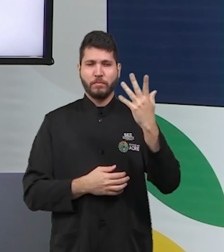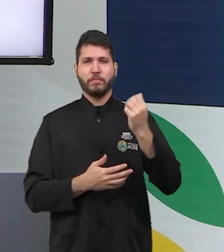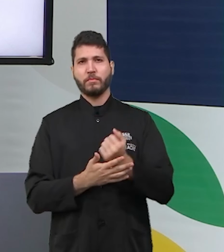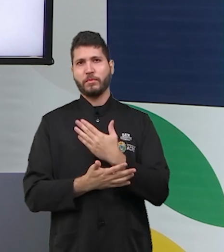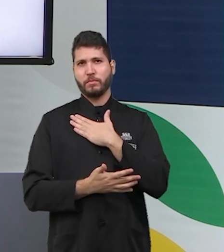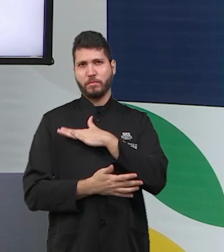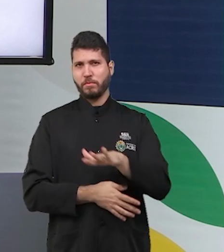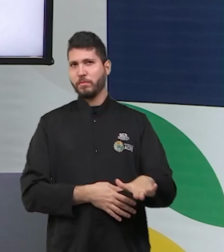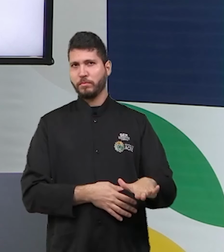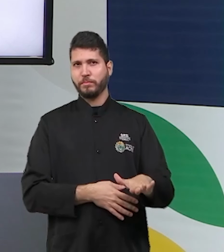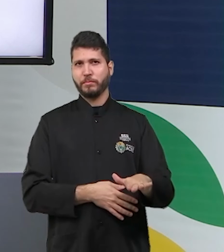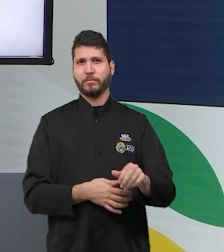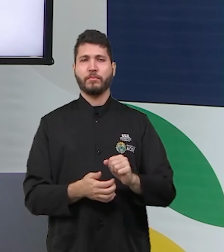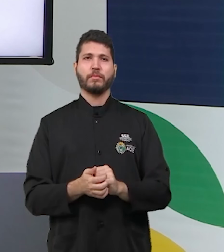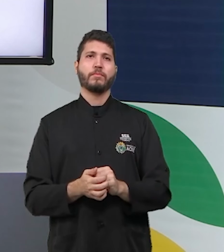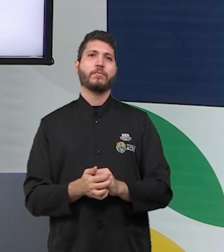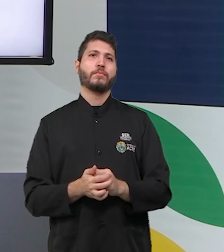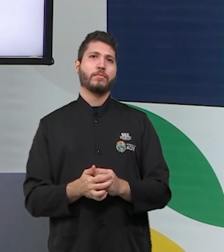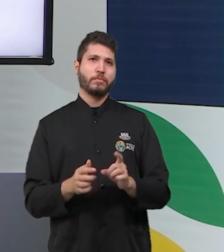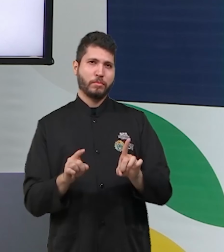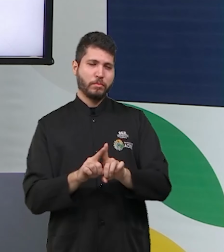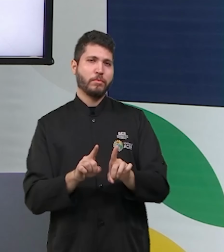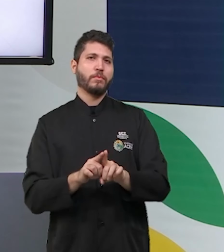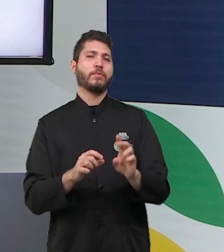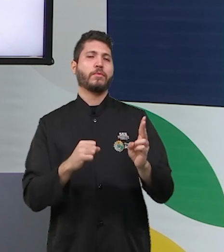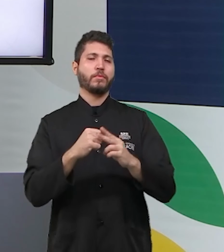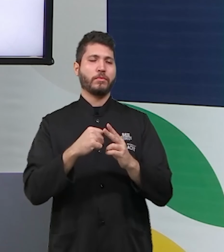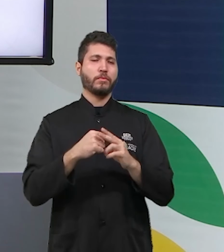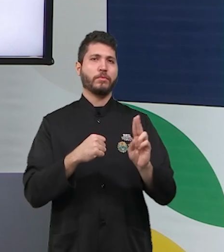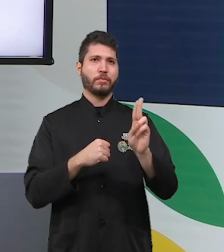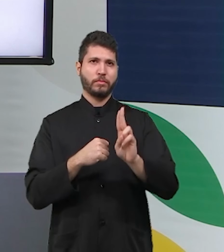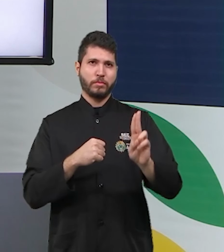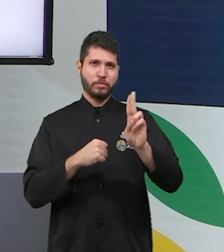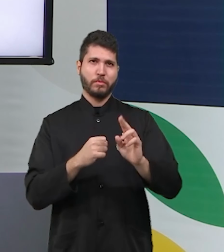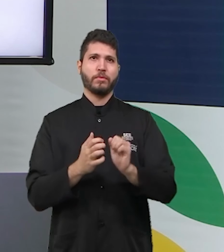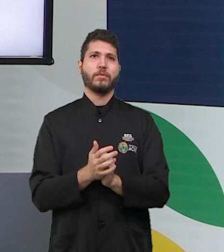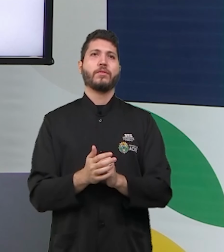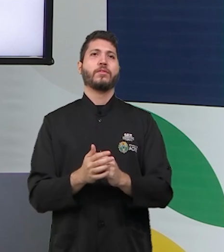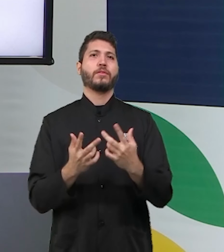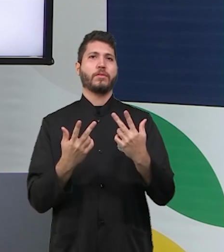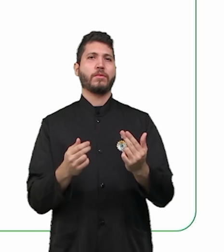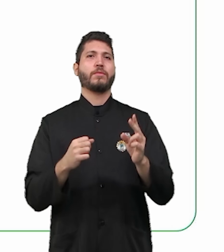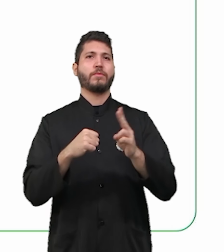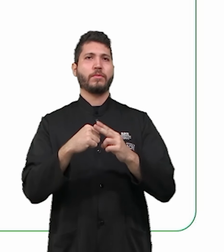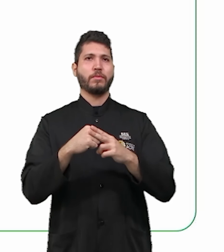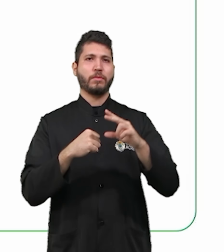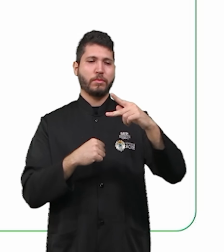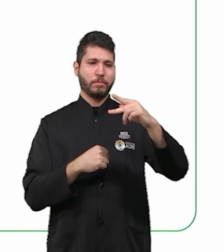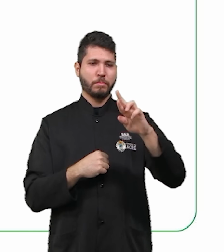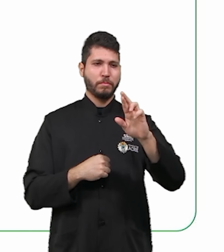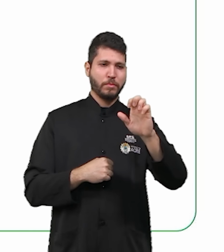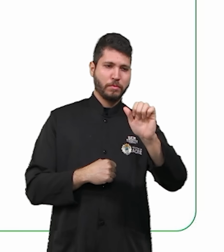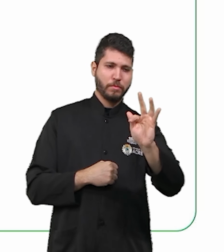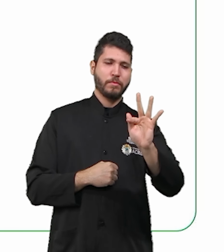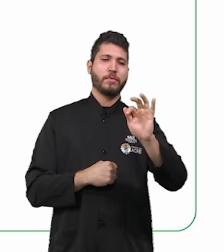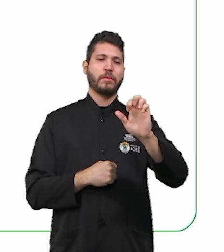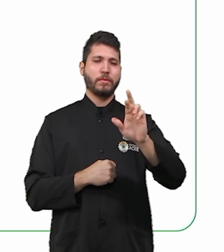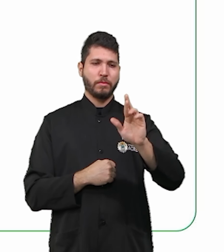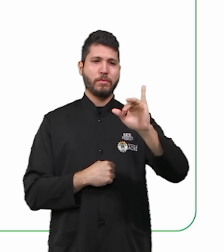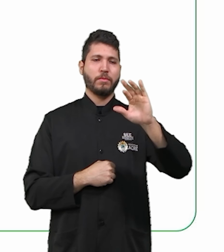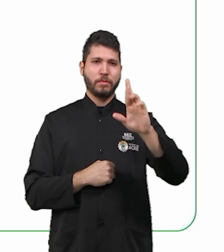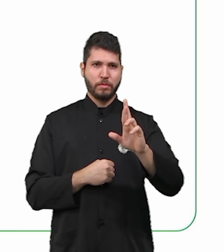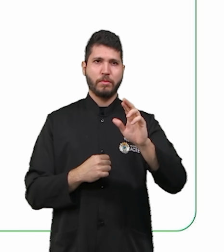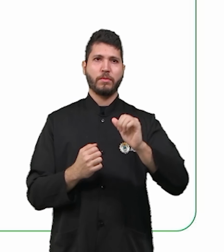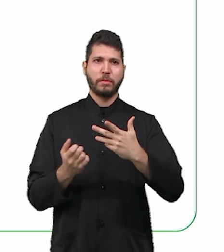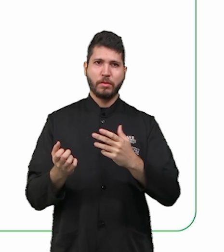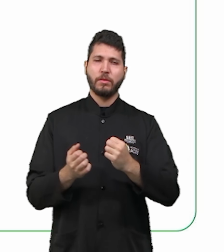gosto. Também é um verbo que a gente vai usar da mesma forma que o verbo preferir. E a gente verificou aí que a gente pode olhar